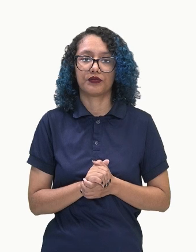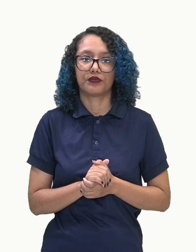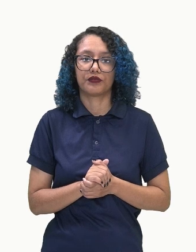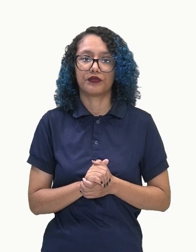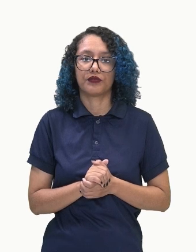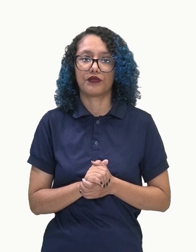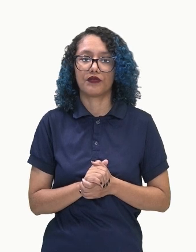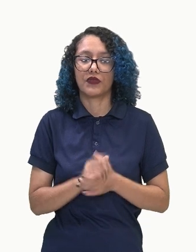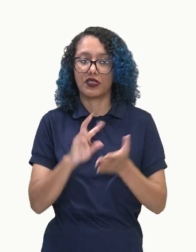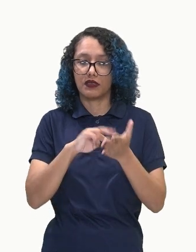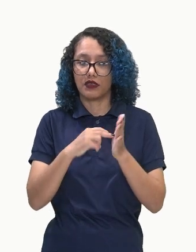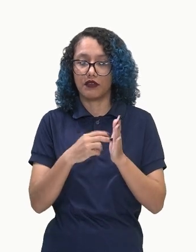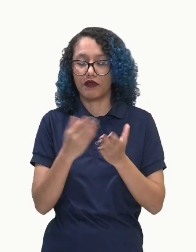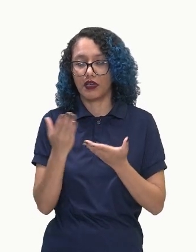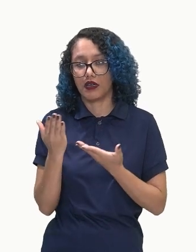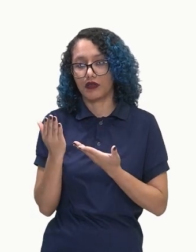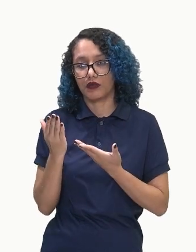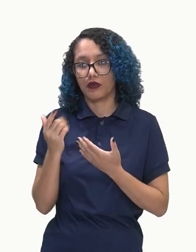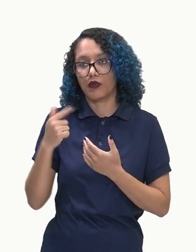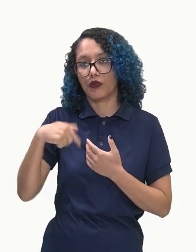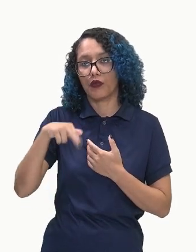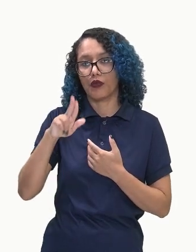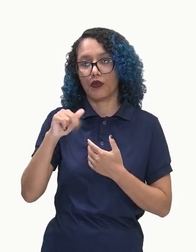que é quando.